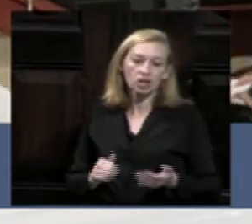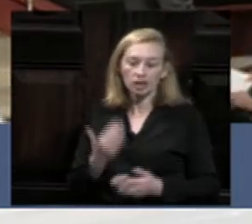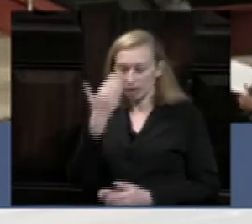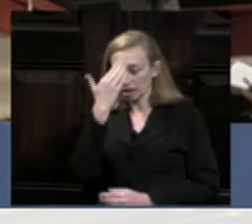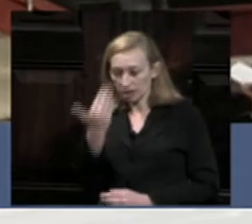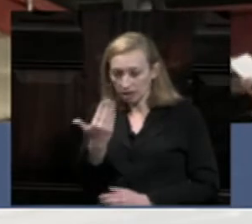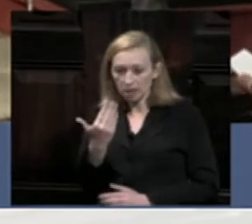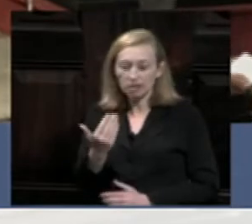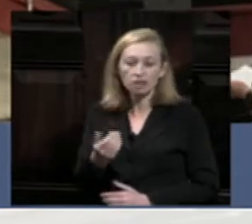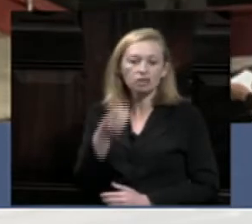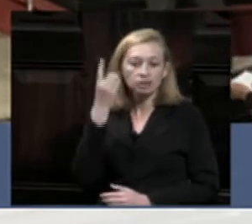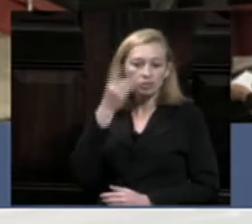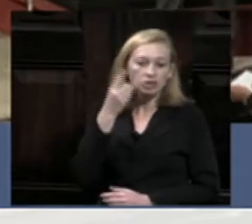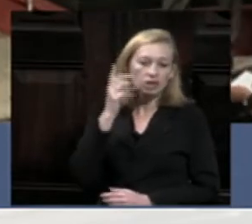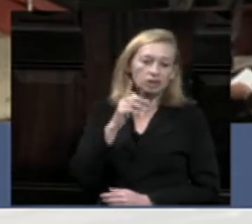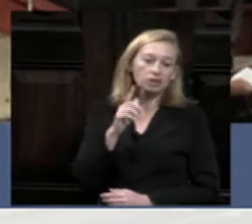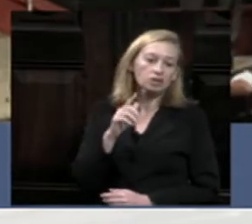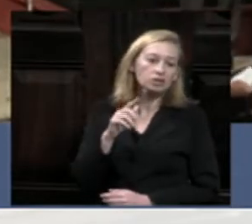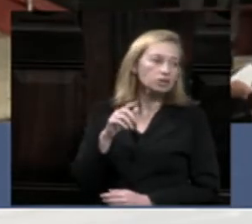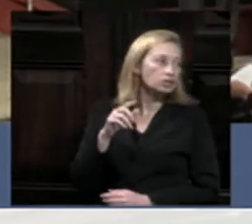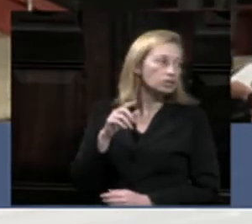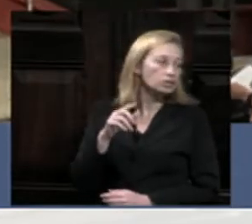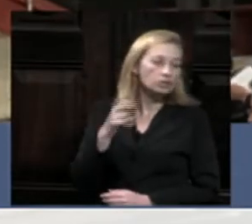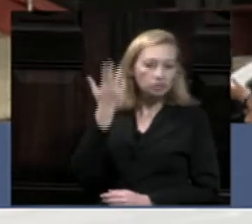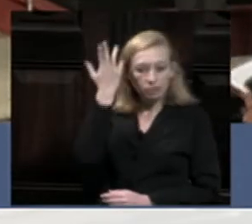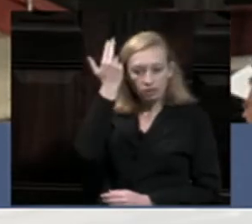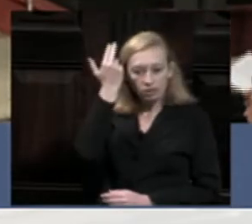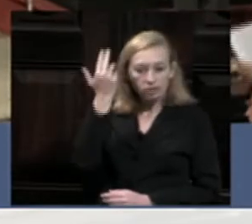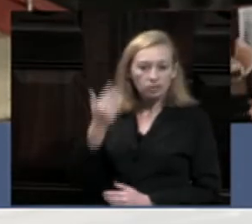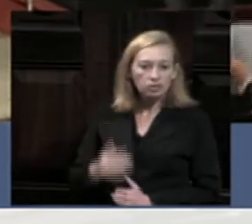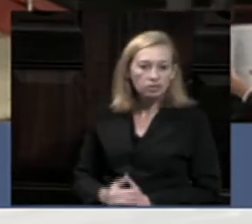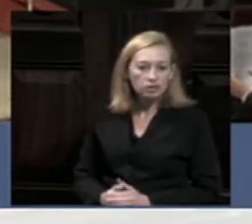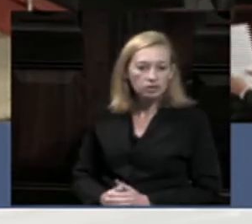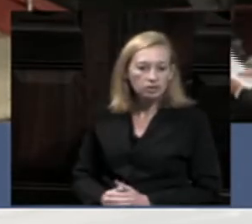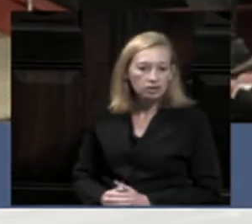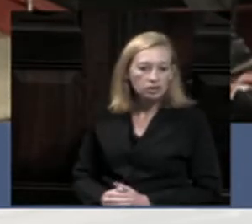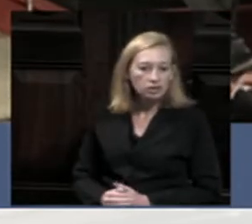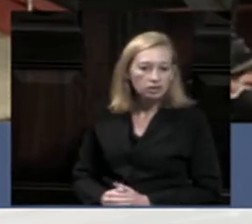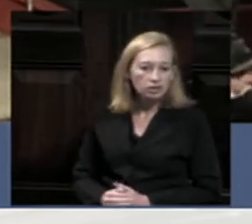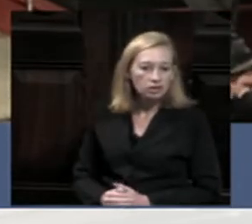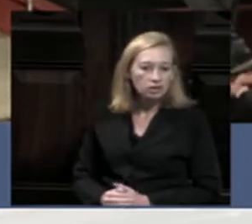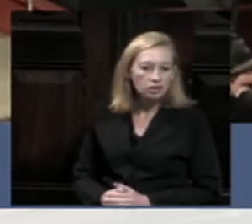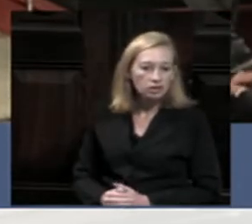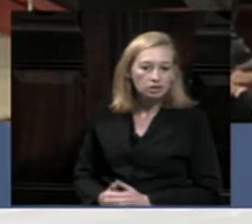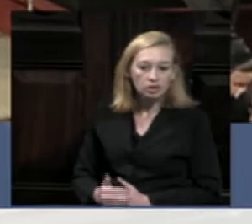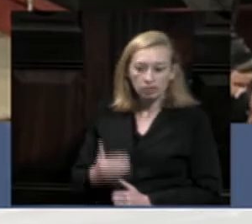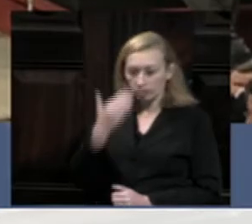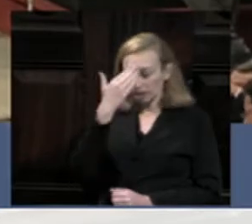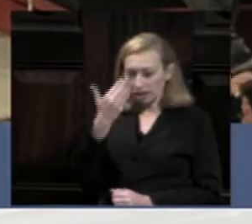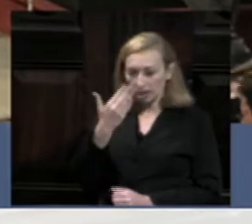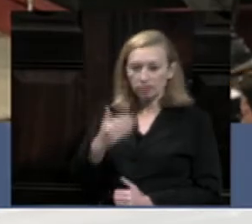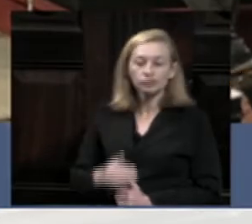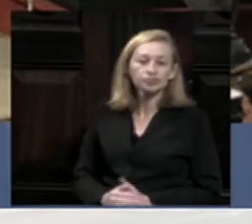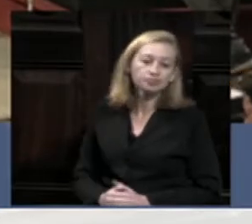agradece, deputado Eliomar. Fala, deputado Flávio. Não, aprova e depois eu falo, presidente. Agradece, deputado Eliomar. Vou agradecer.